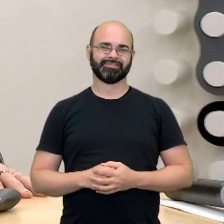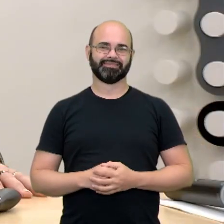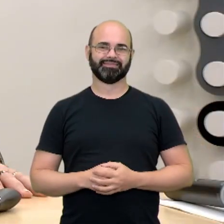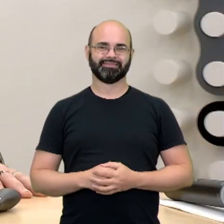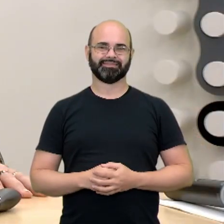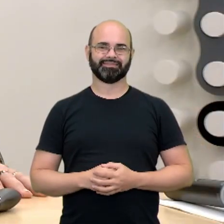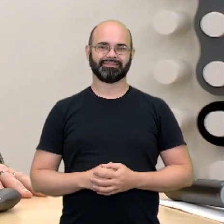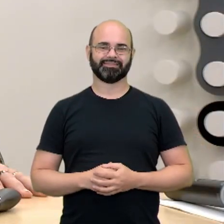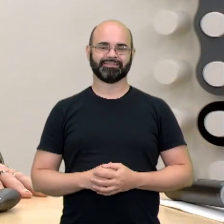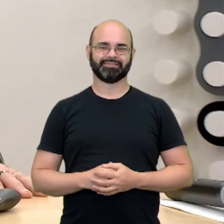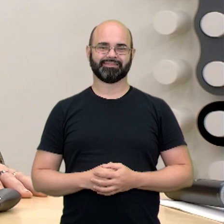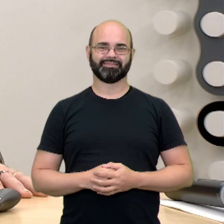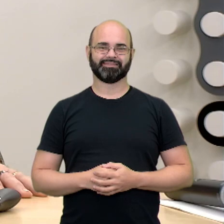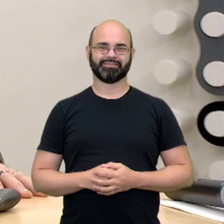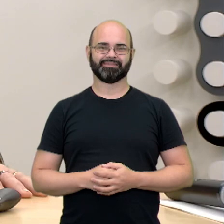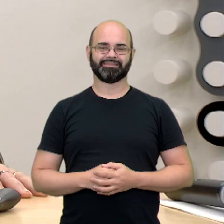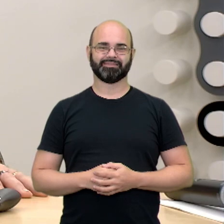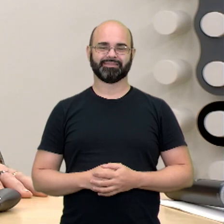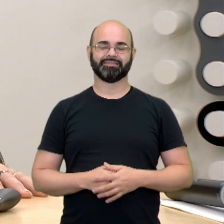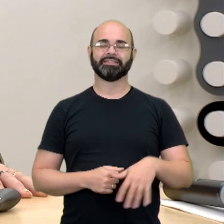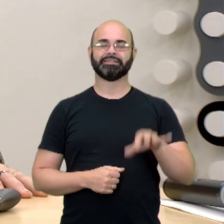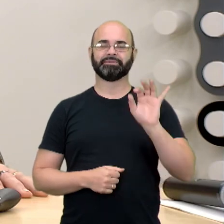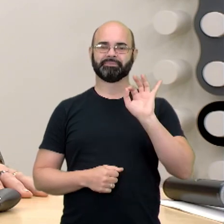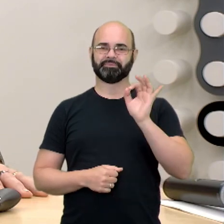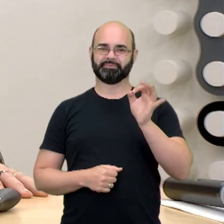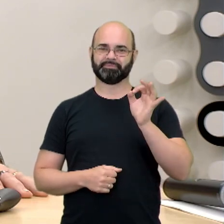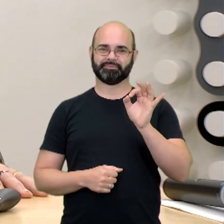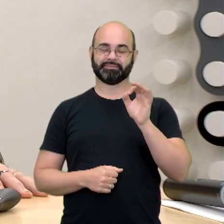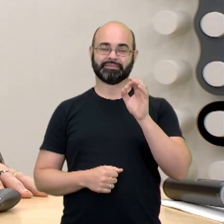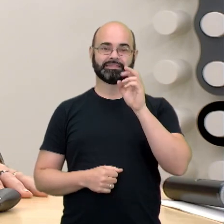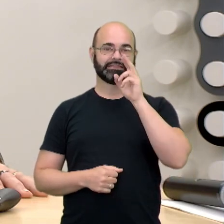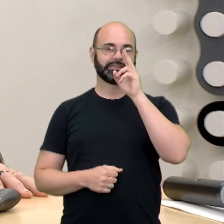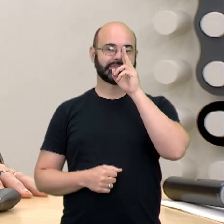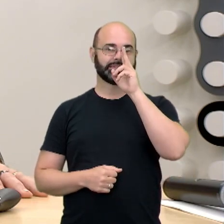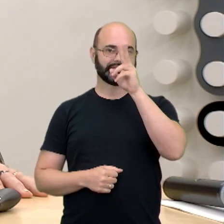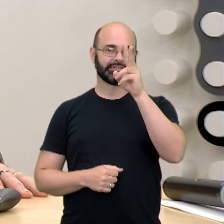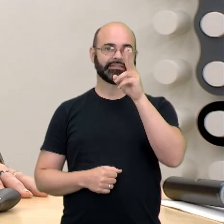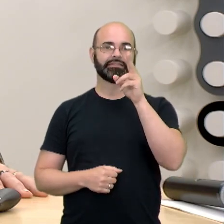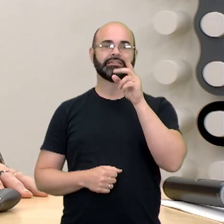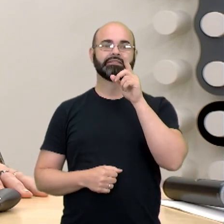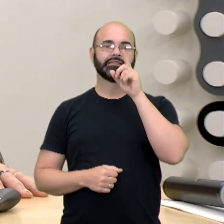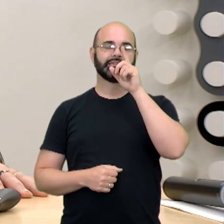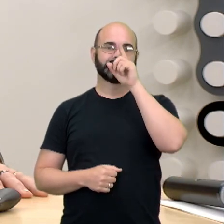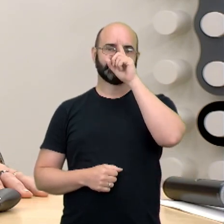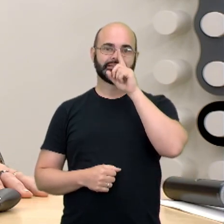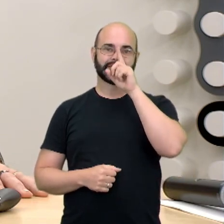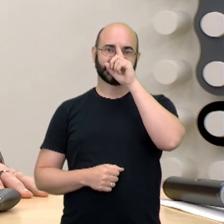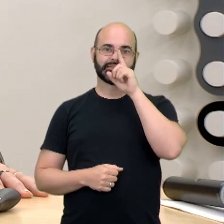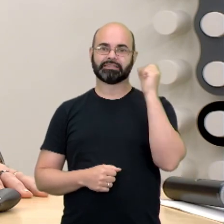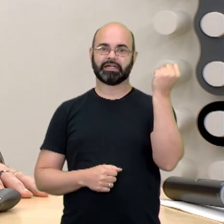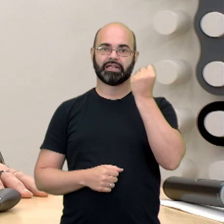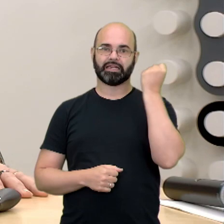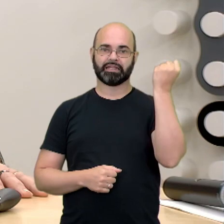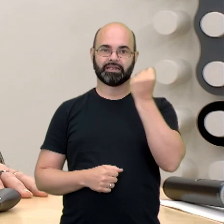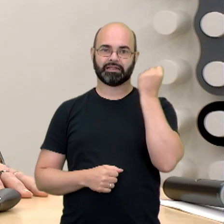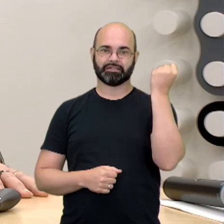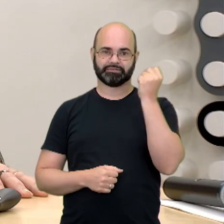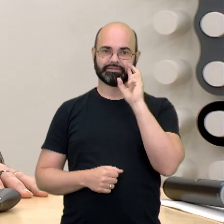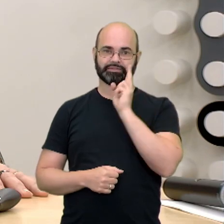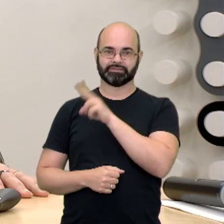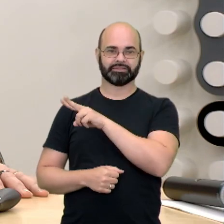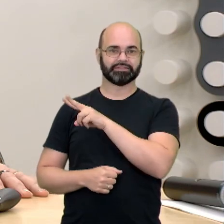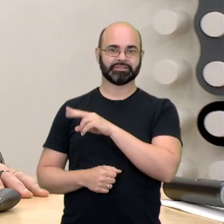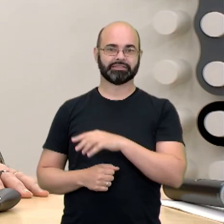É isso aí, então a gente viu, né, o quanto é grave nessa situação aí da apresentação das mudanças climáticas que